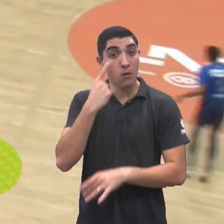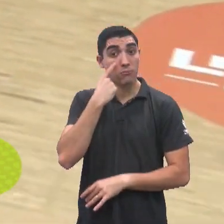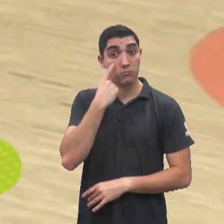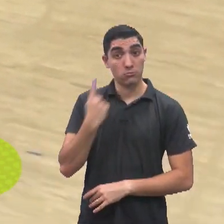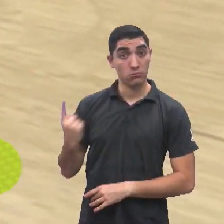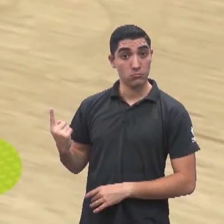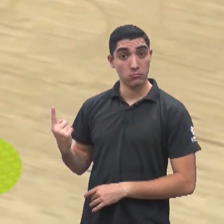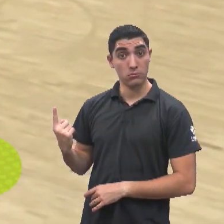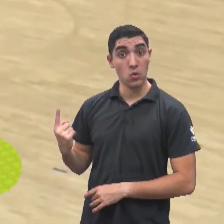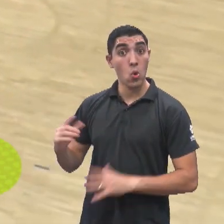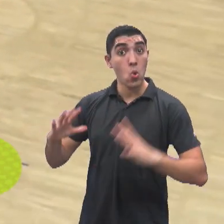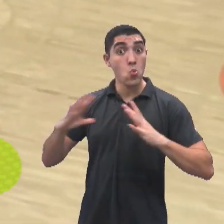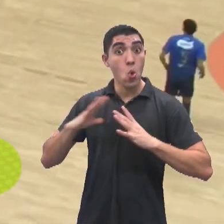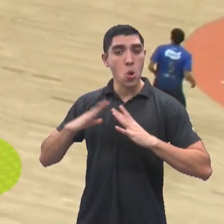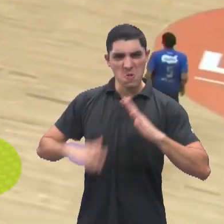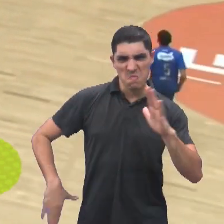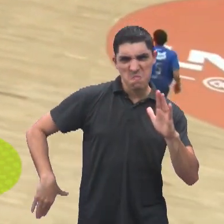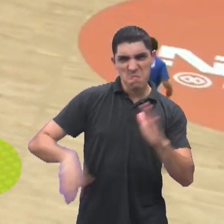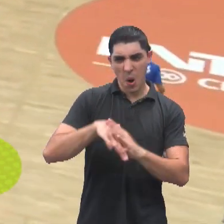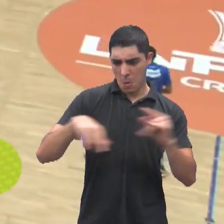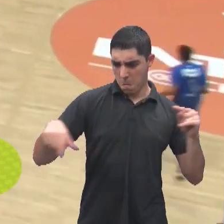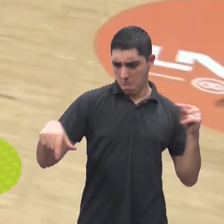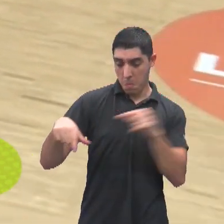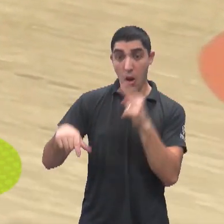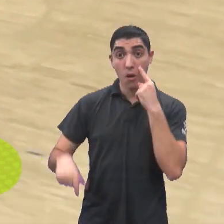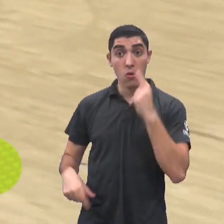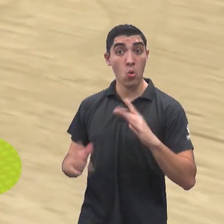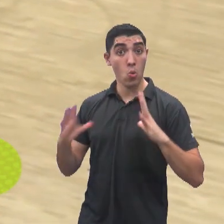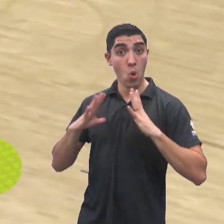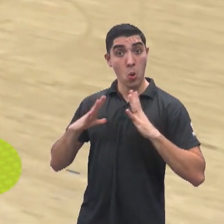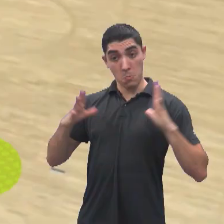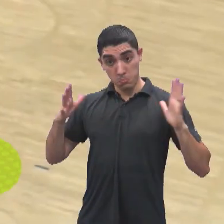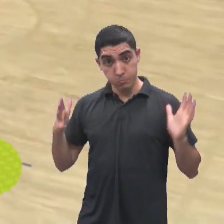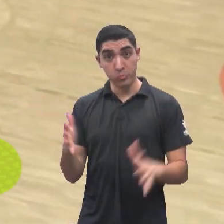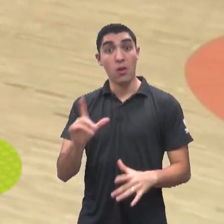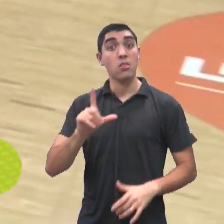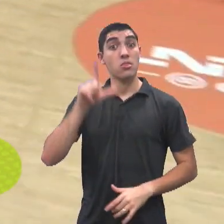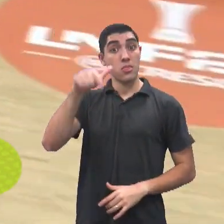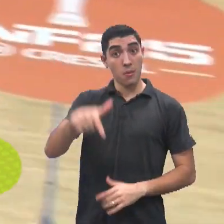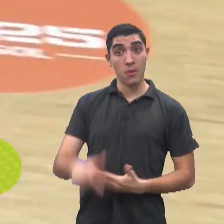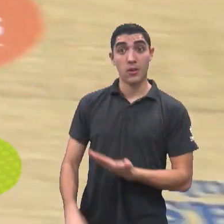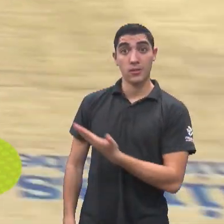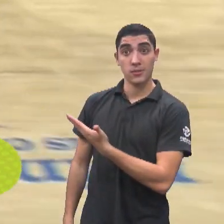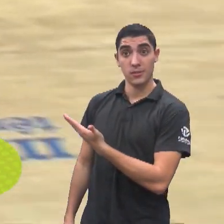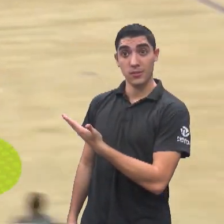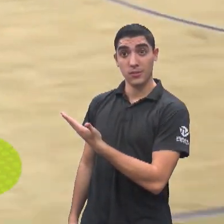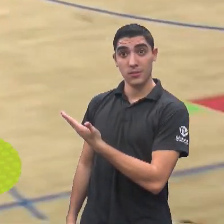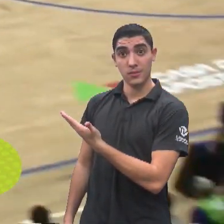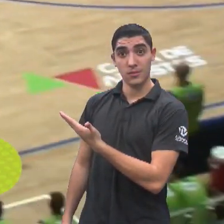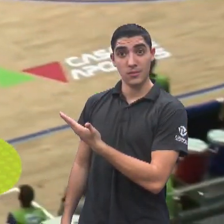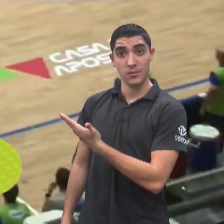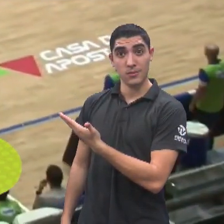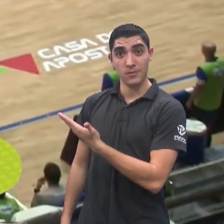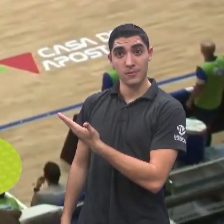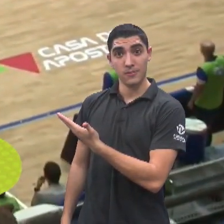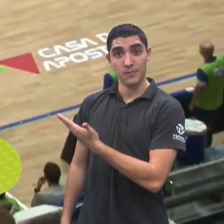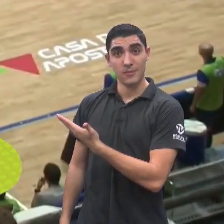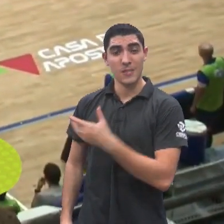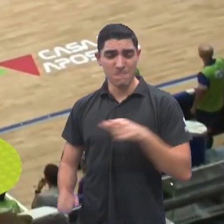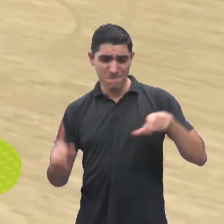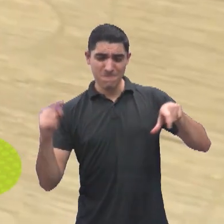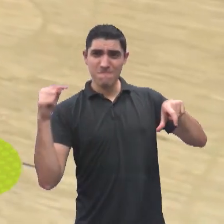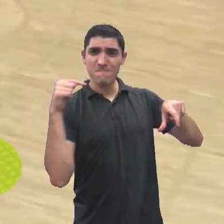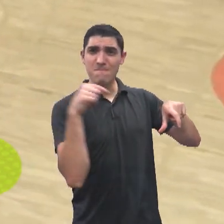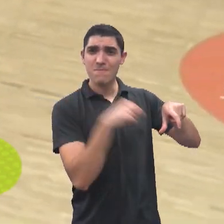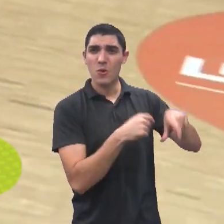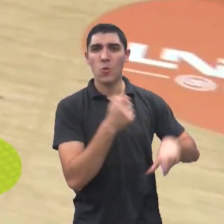Thalisson encheu o pé em cima de David, que fez a defesa. Na sequência, o goleirão do São José bateu com o gol vazio, mas para sorte